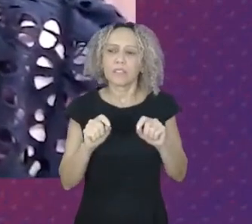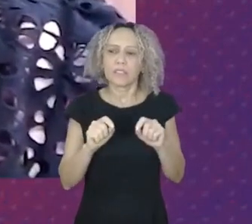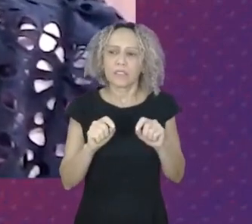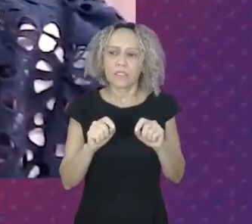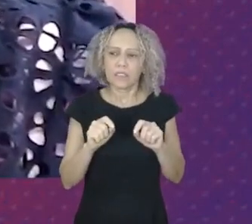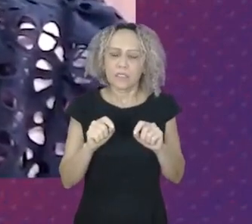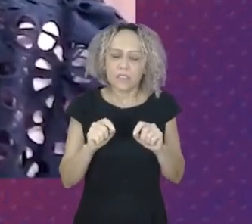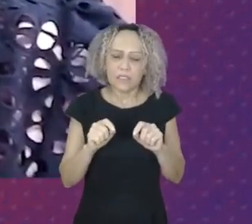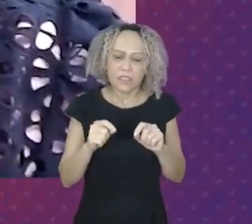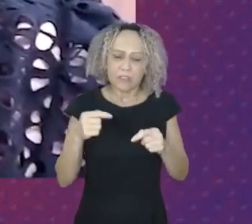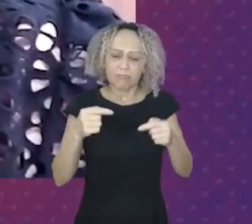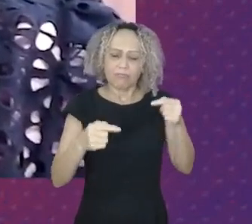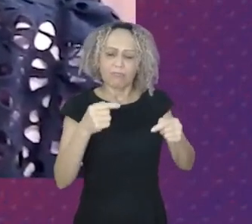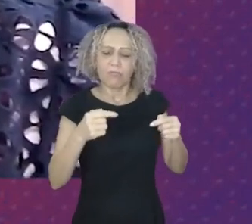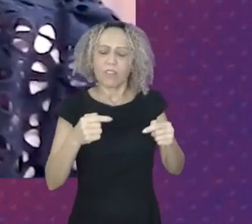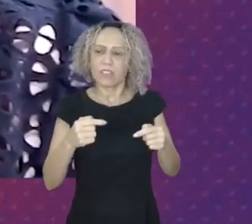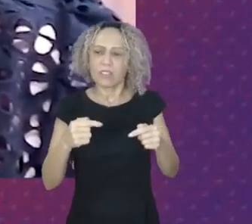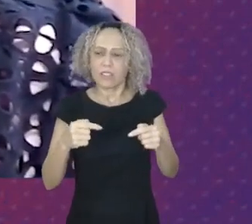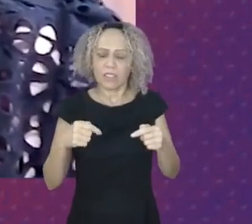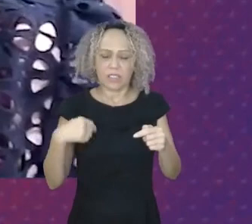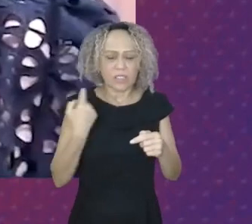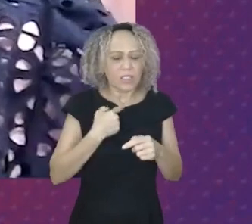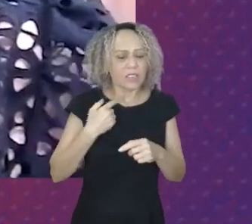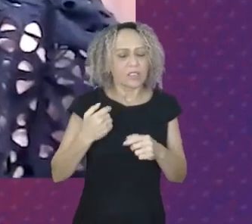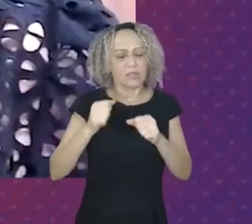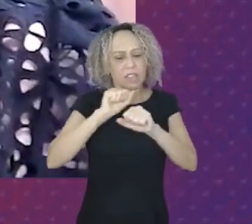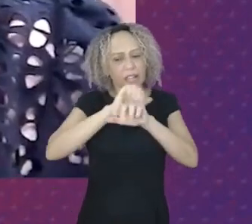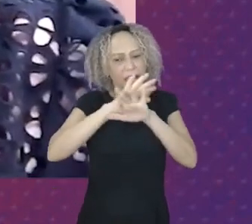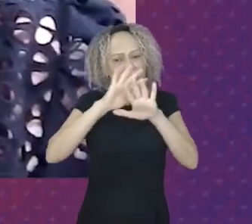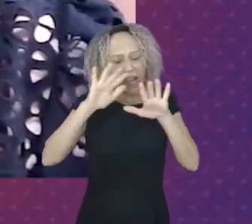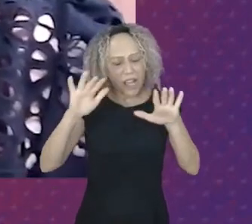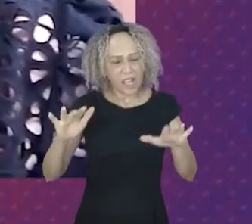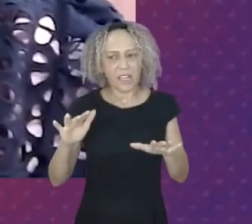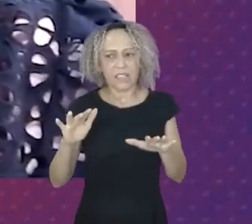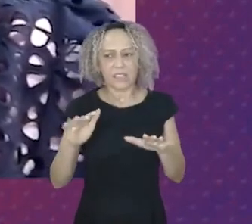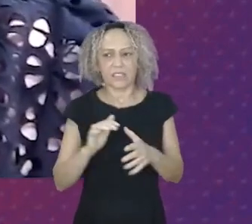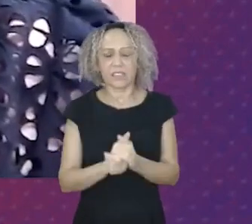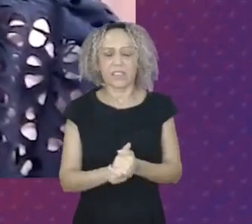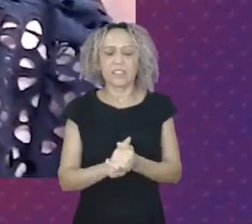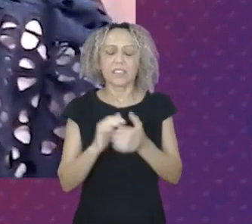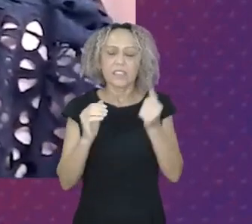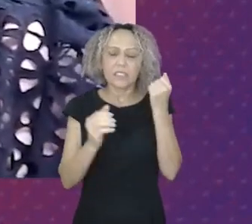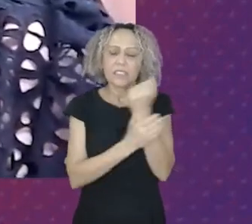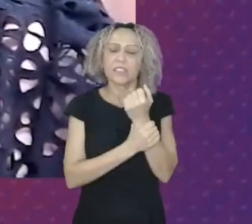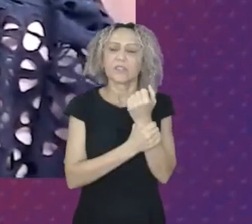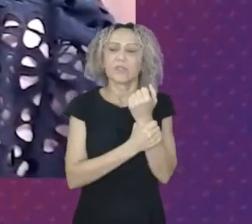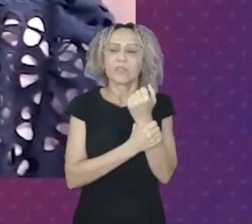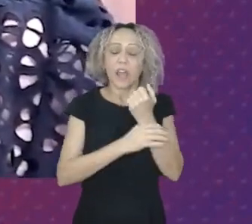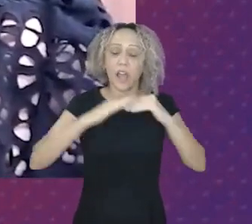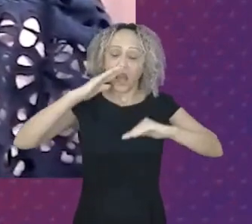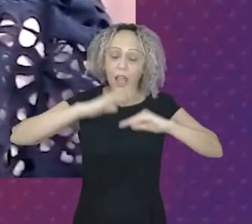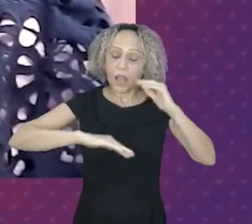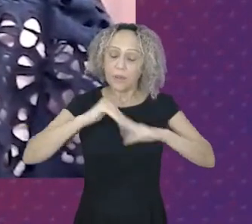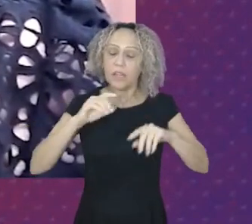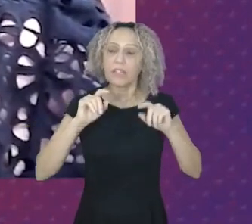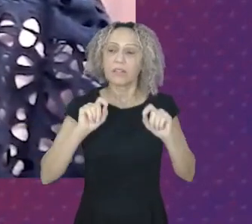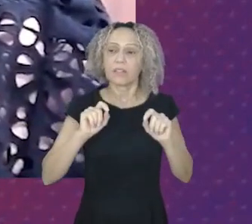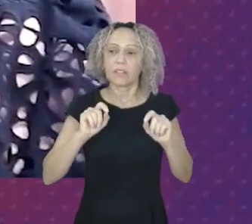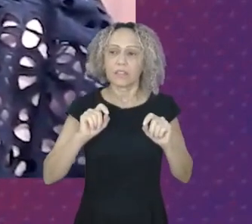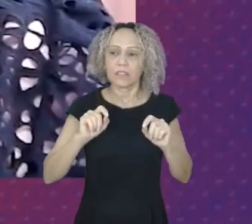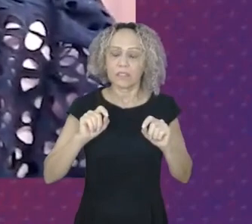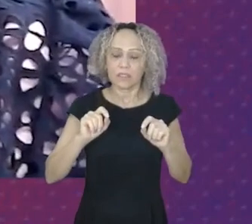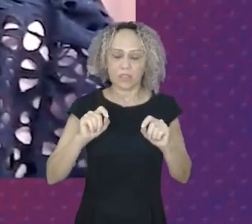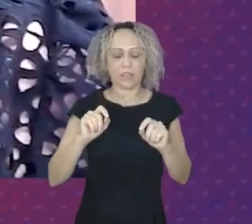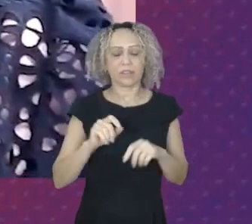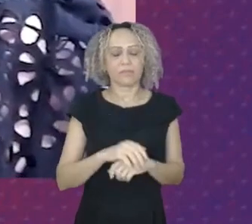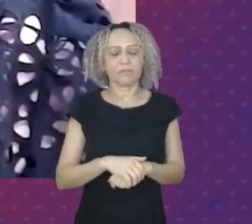trazer essas políticas que nos são tão caras e assegurar, na prática, a